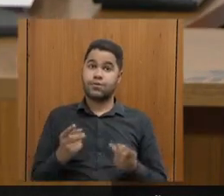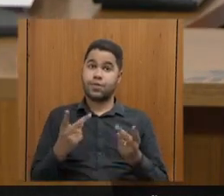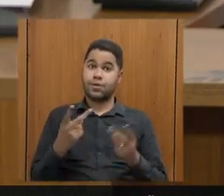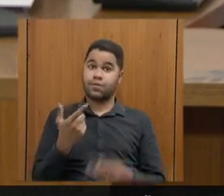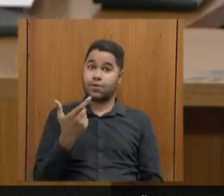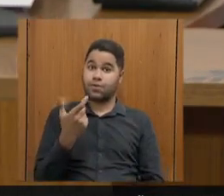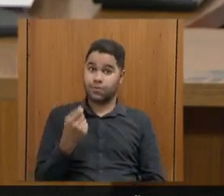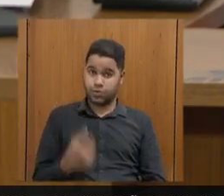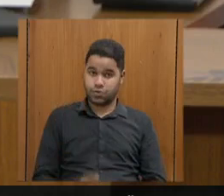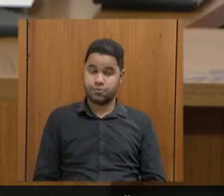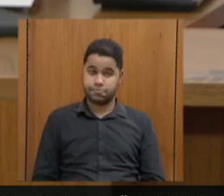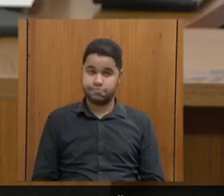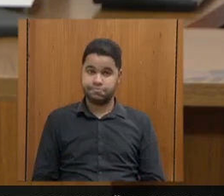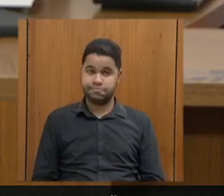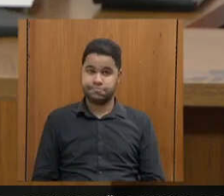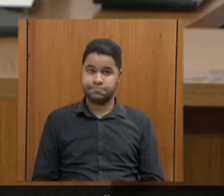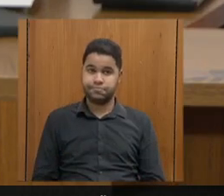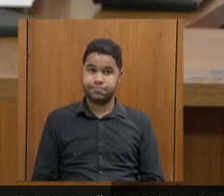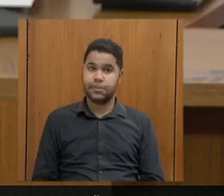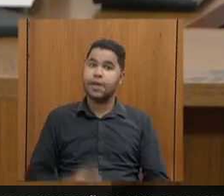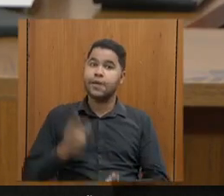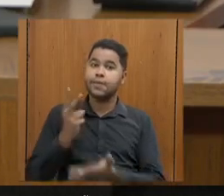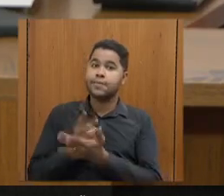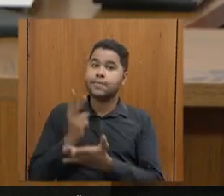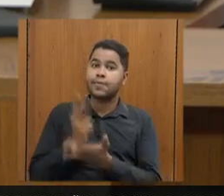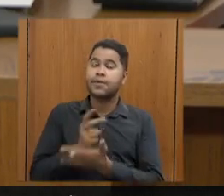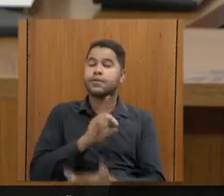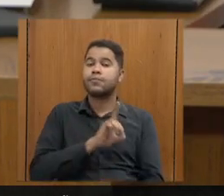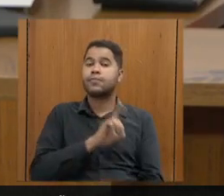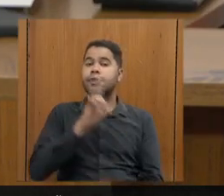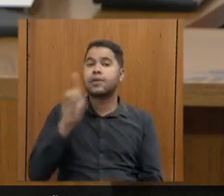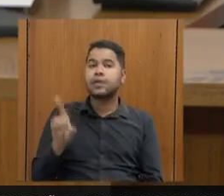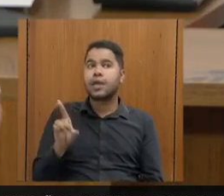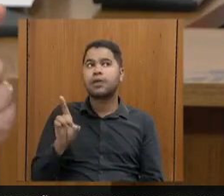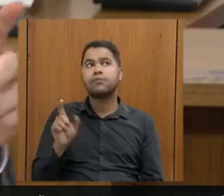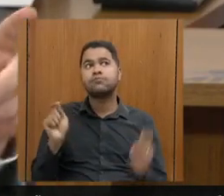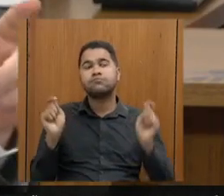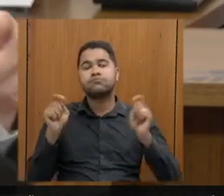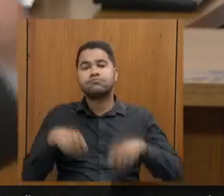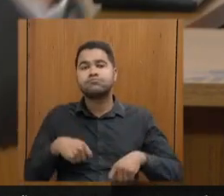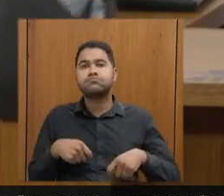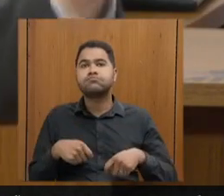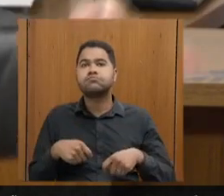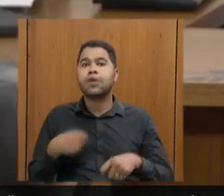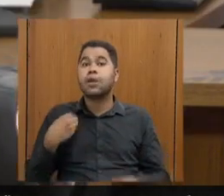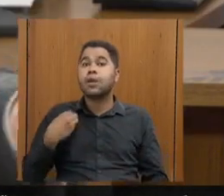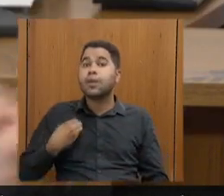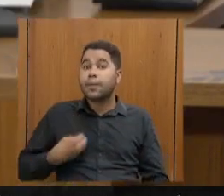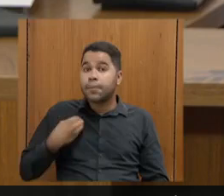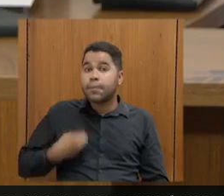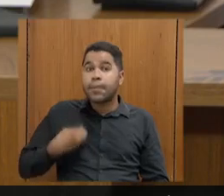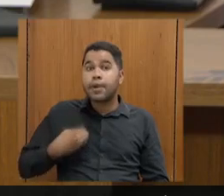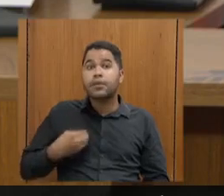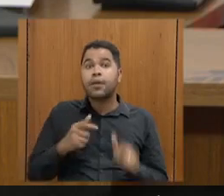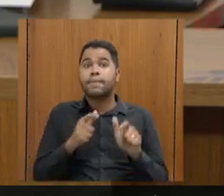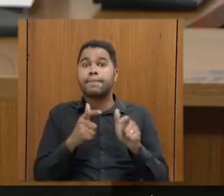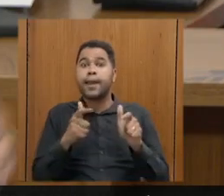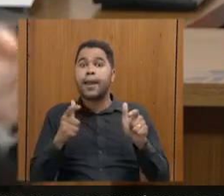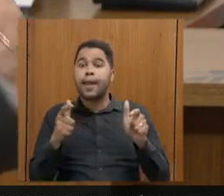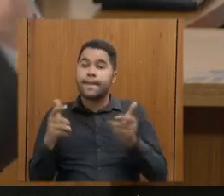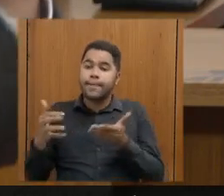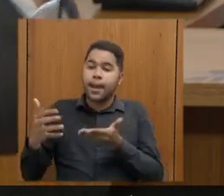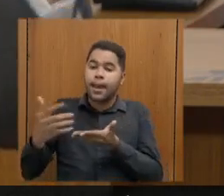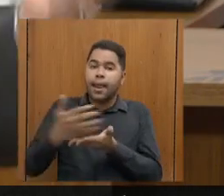20 naquela mesma data nós temos a possibilidade de ter participado da Ampliação de Capital